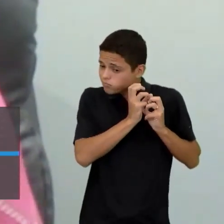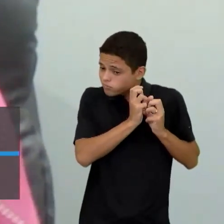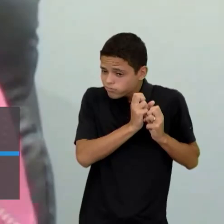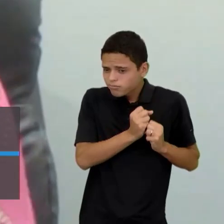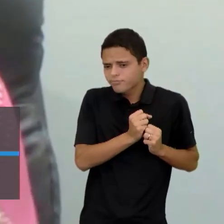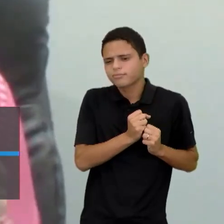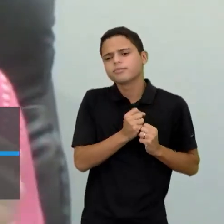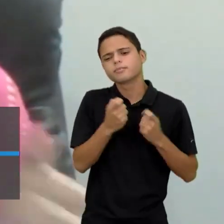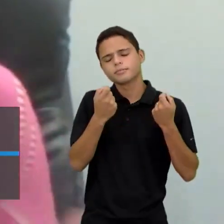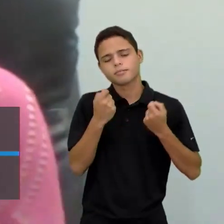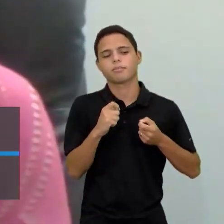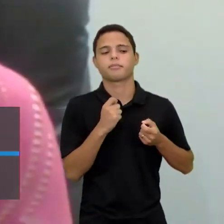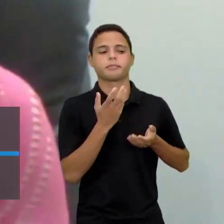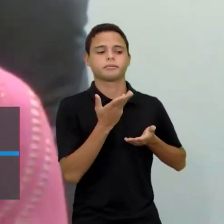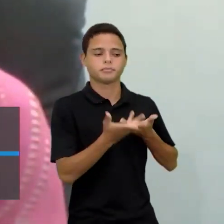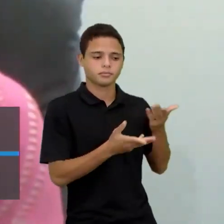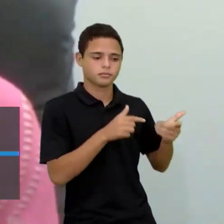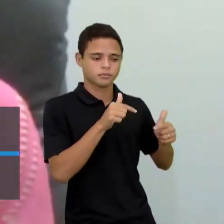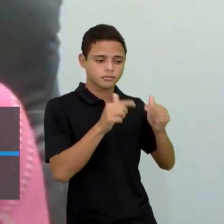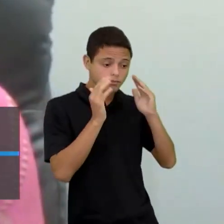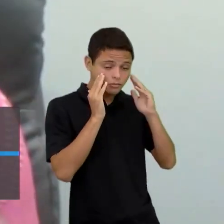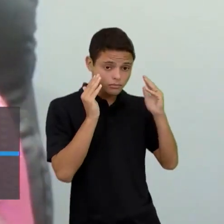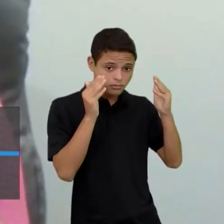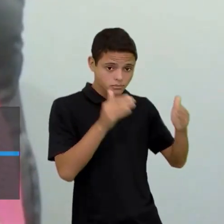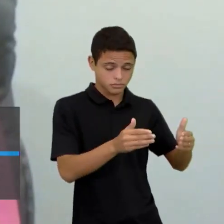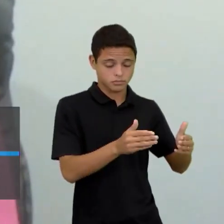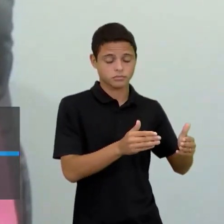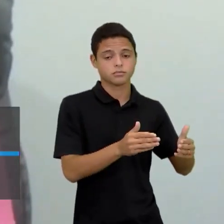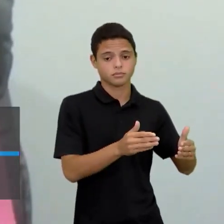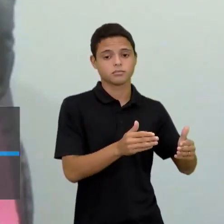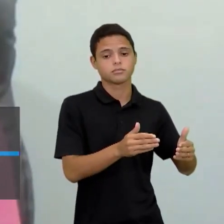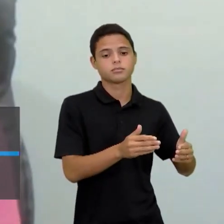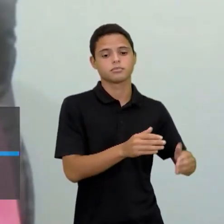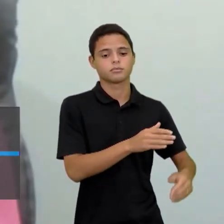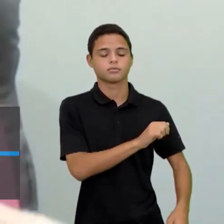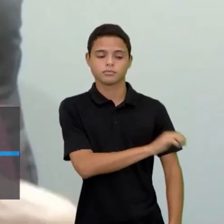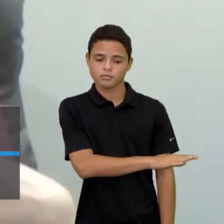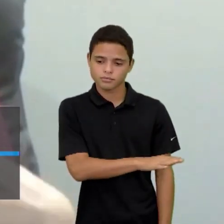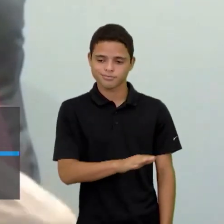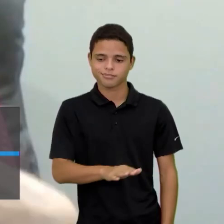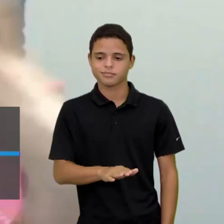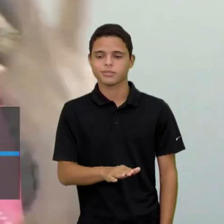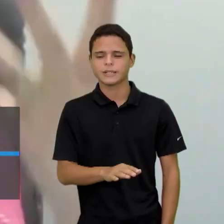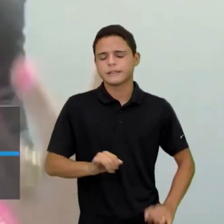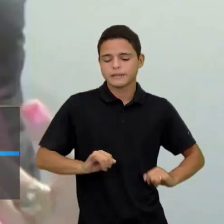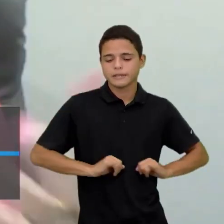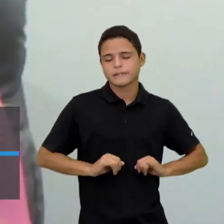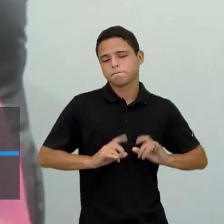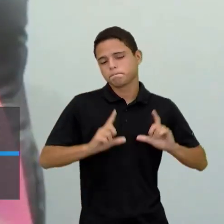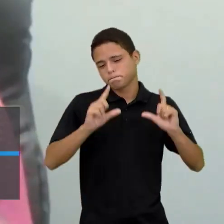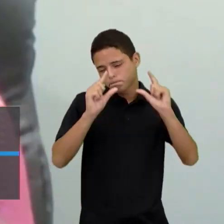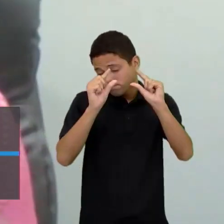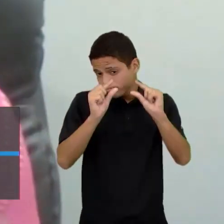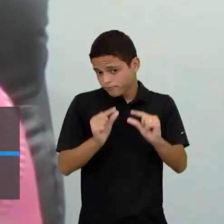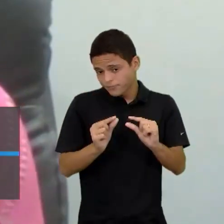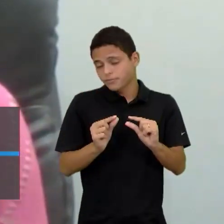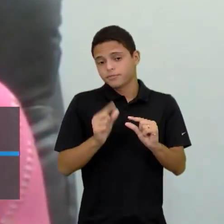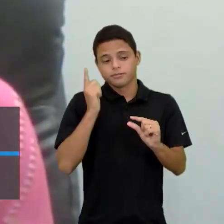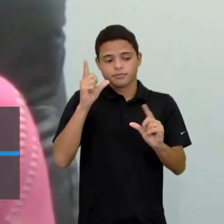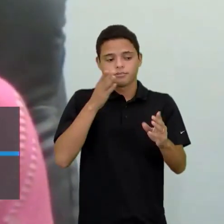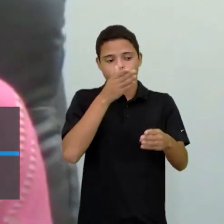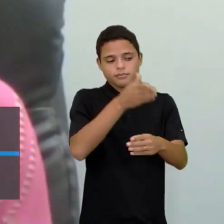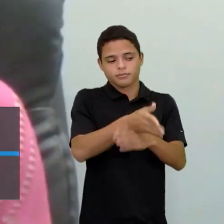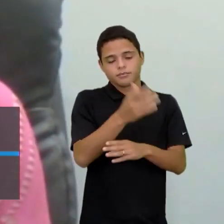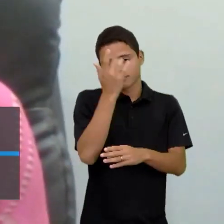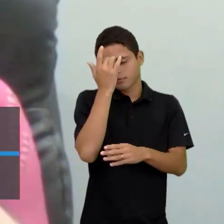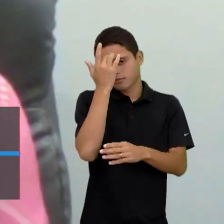então precisa ser trabalhado para que essa criança sofra menos, né? E tenha acesso com mais